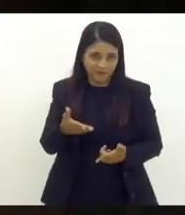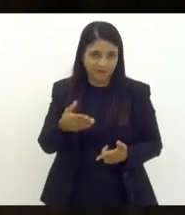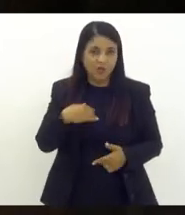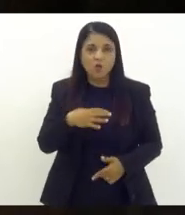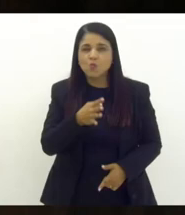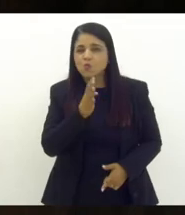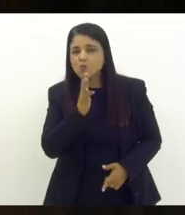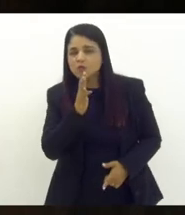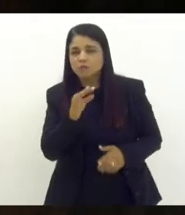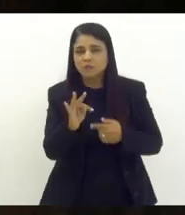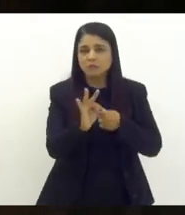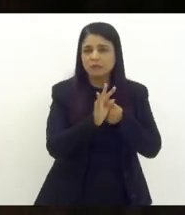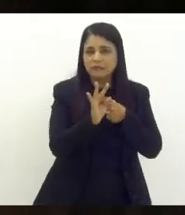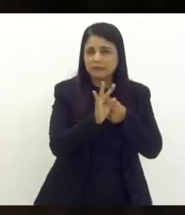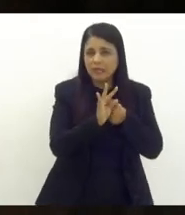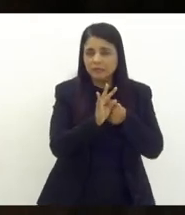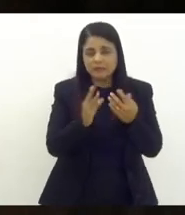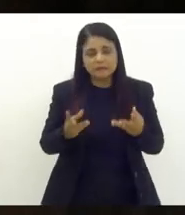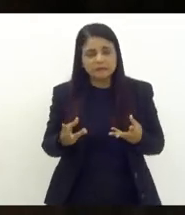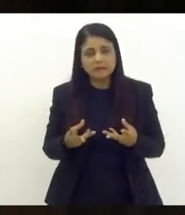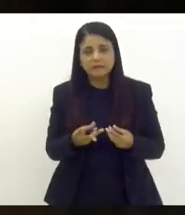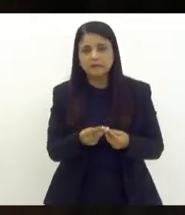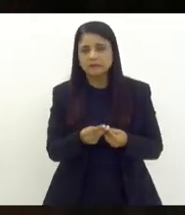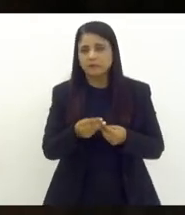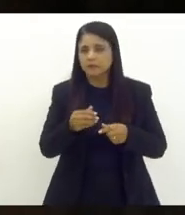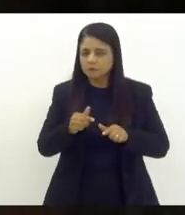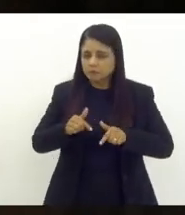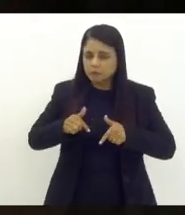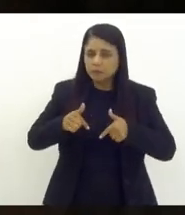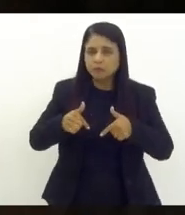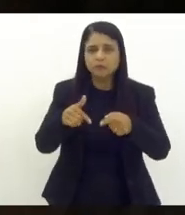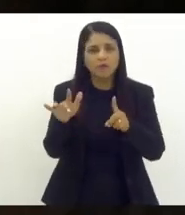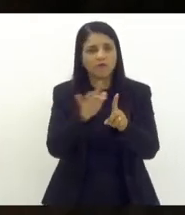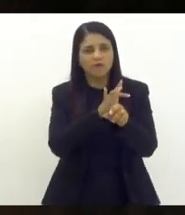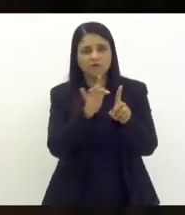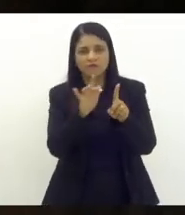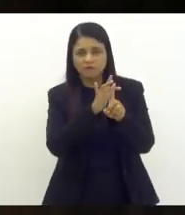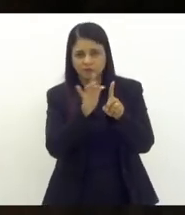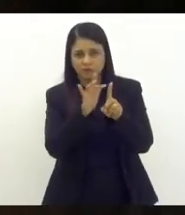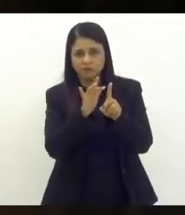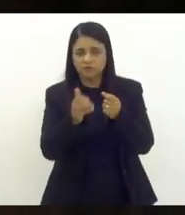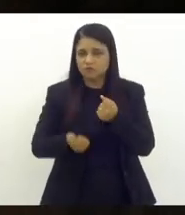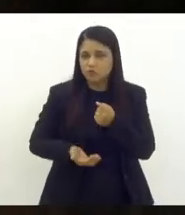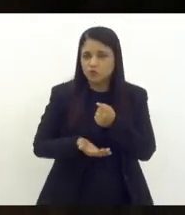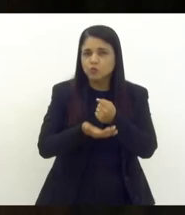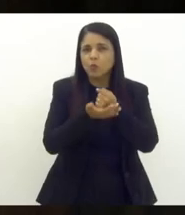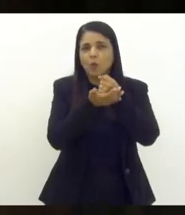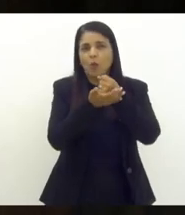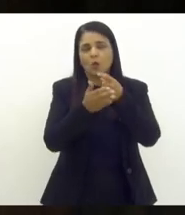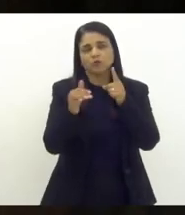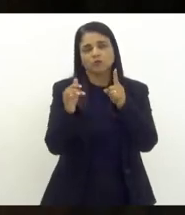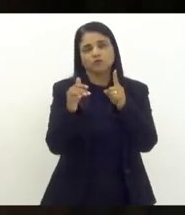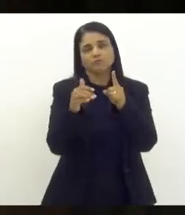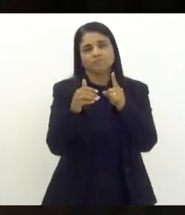conhecimento técnico e a sensibilidade para lidar com as vítimas oferecendo o suporte necessário para que elas se sintam